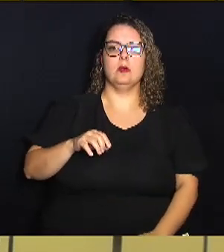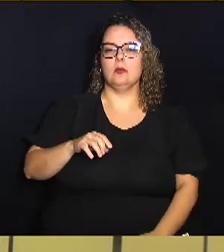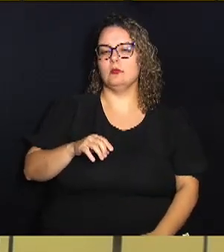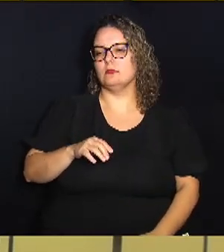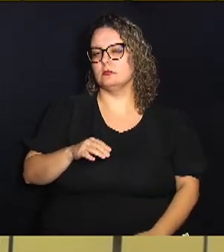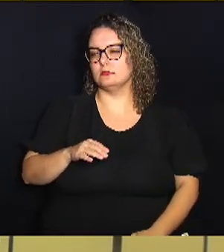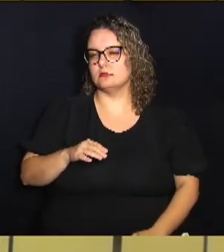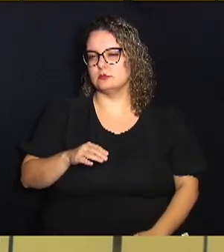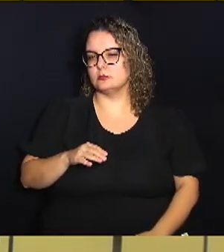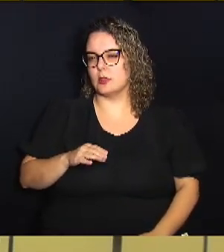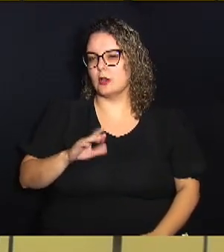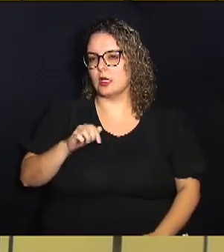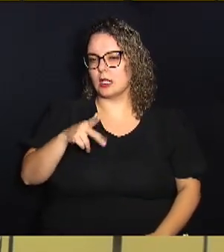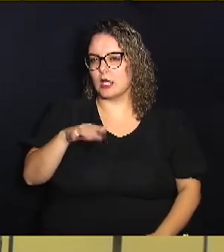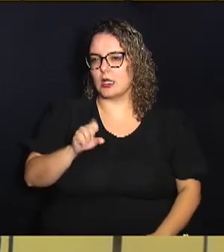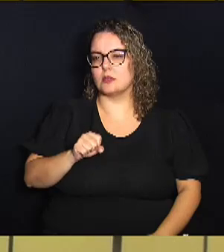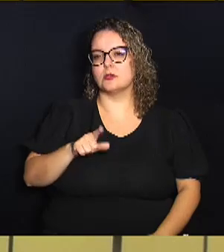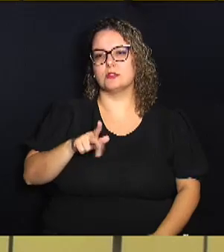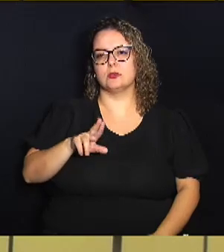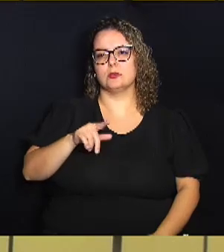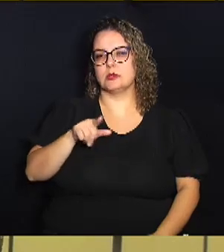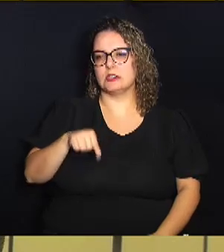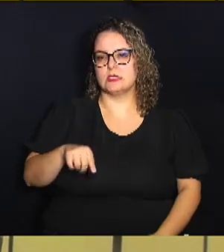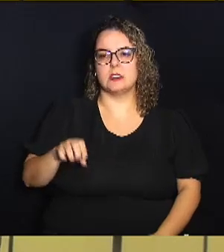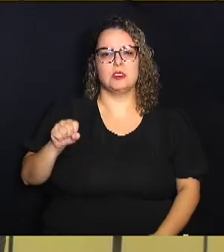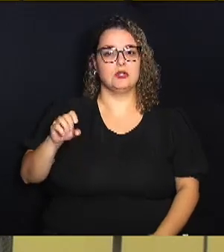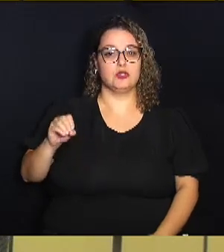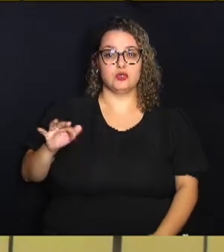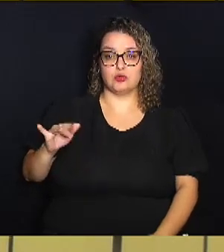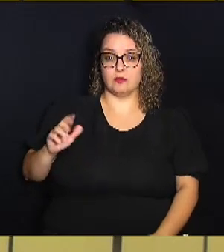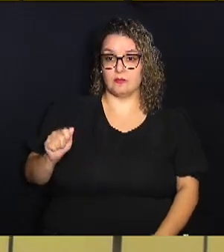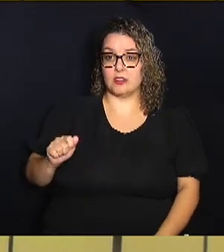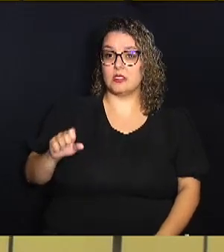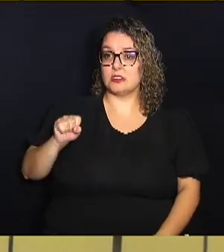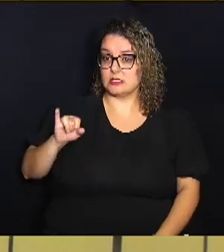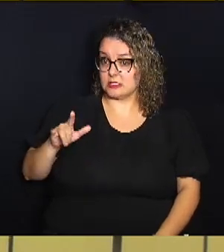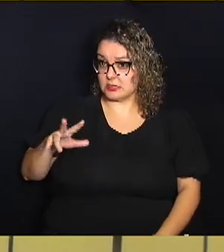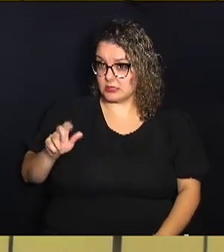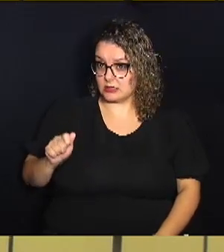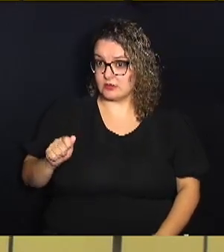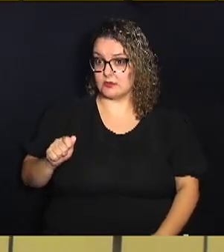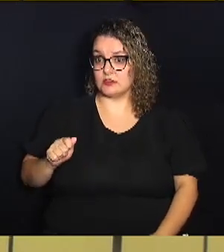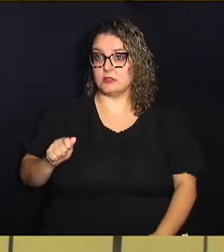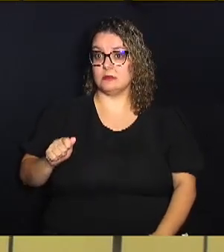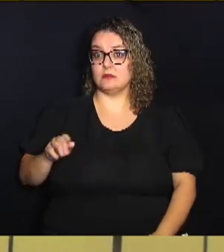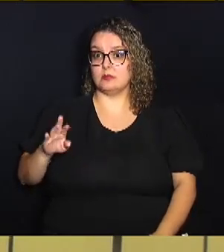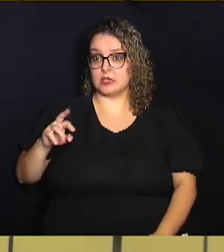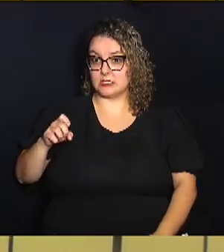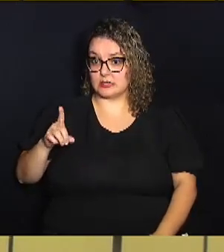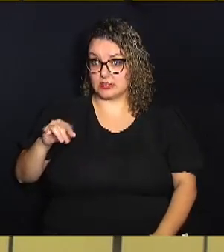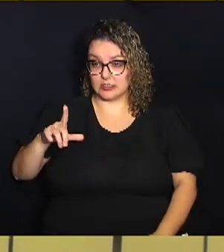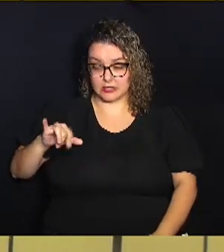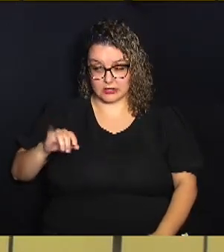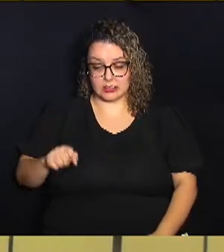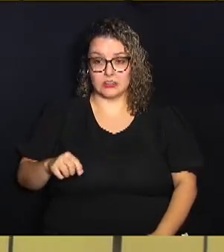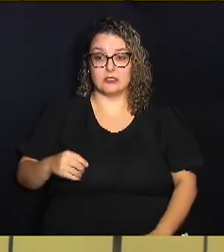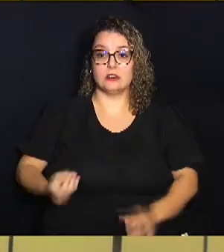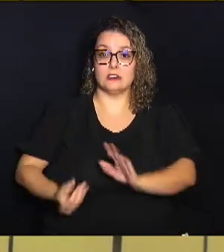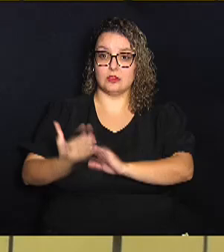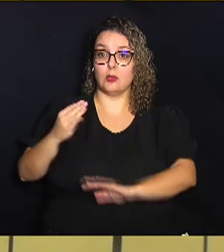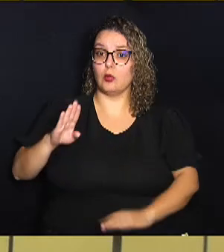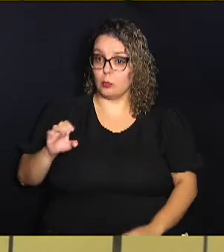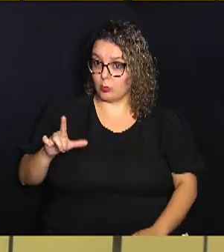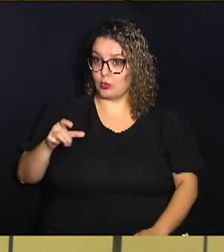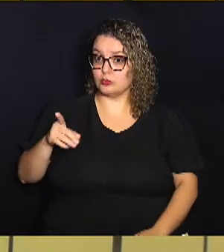entrevistei o Carlos Wizard Martins, Sofia Esteves, Silvia Brandalize, que fundou o Boldrini, enfim. Todas essas pessoas entenderam uma coisa